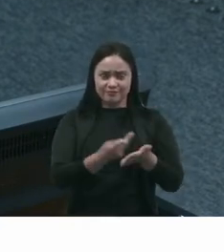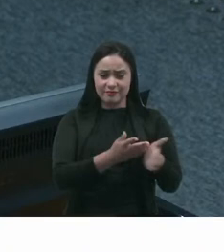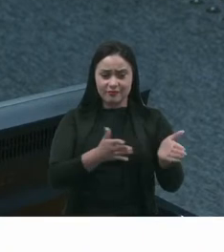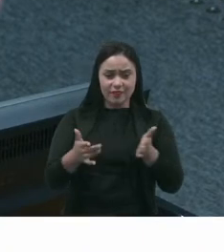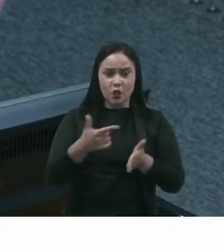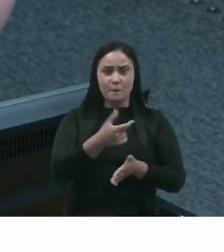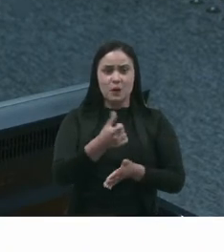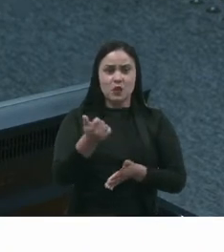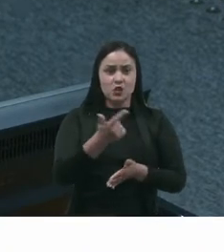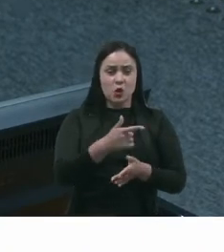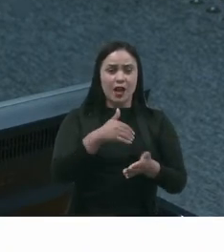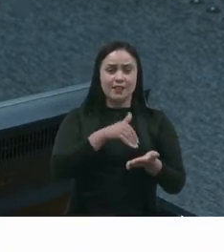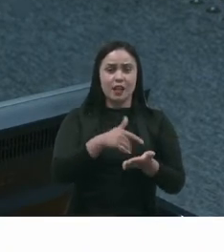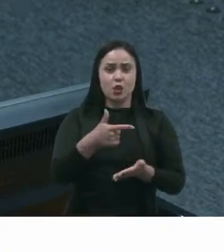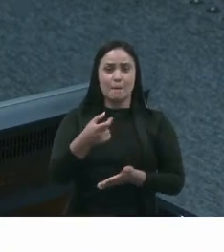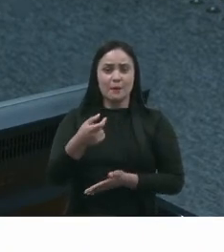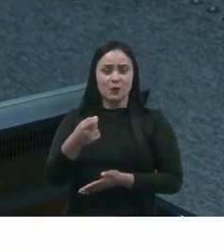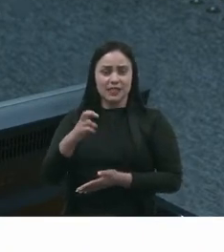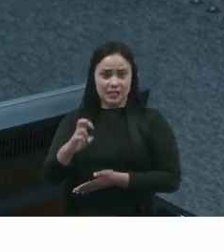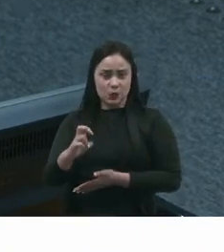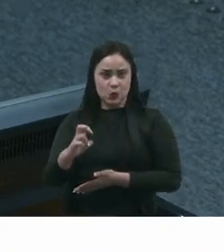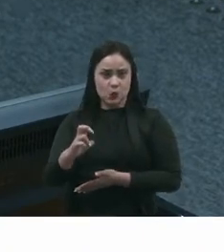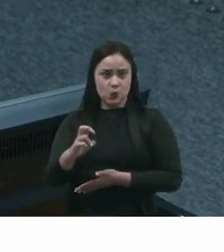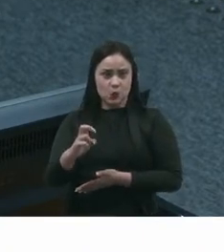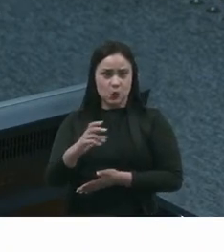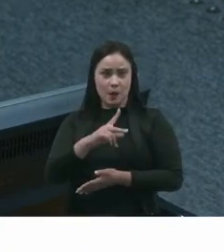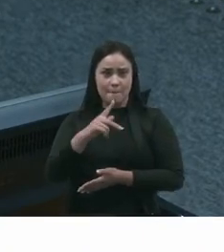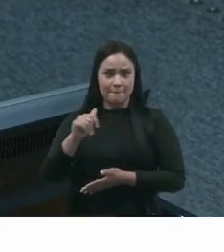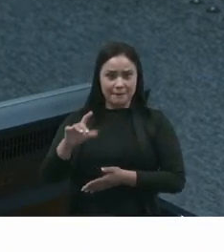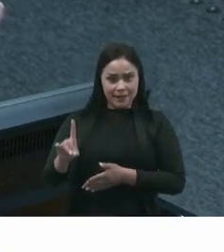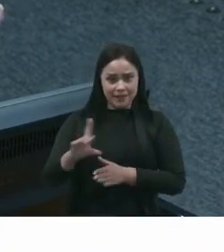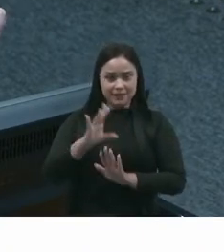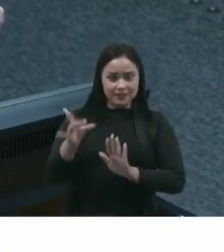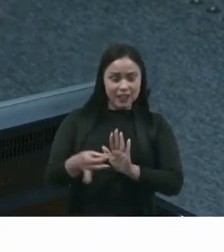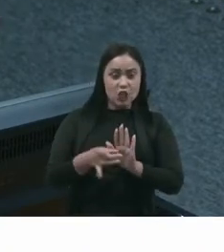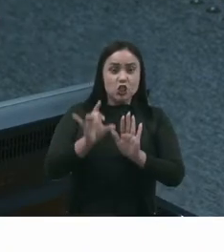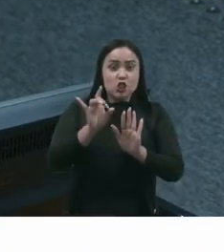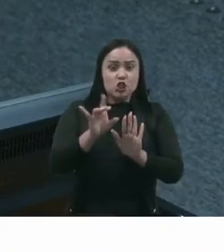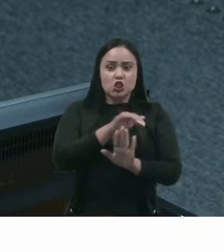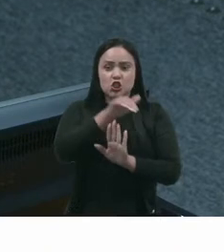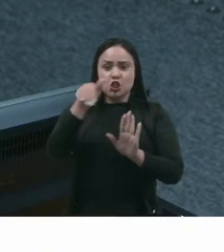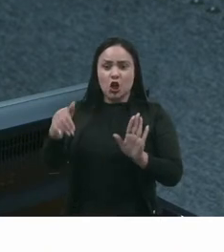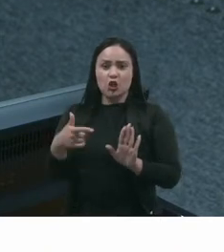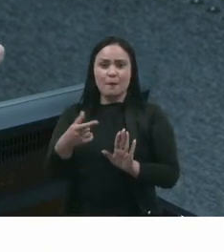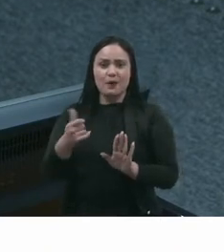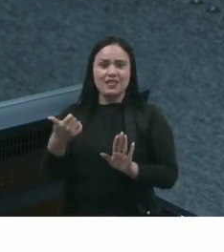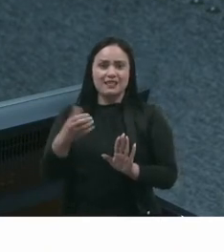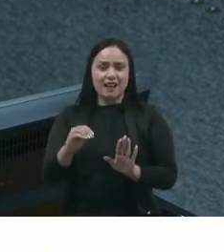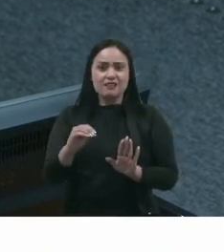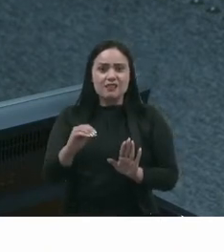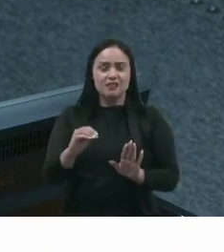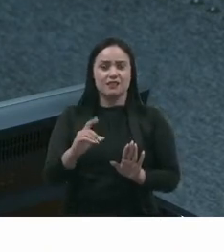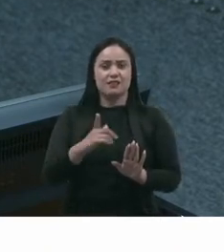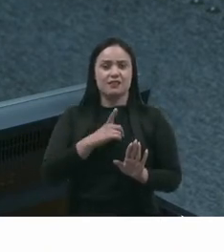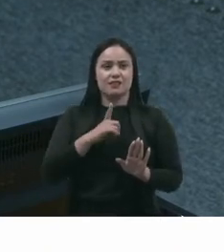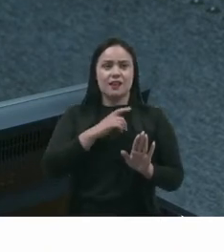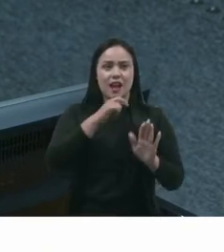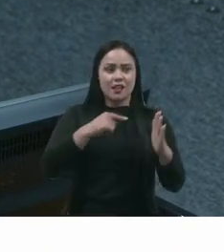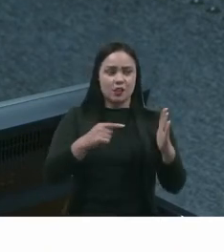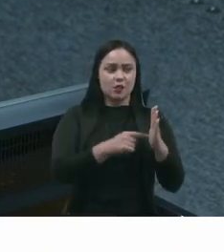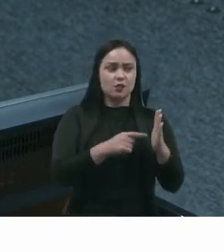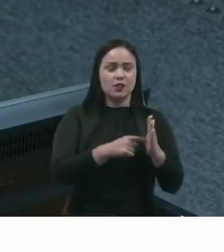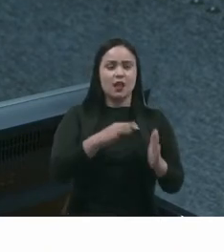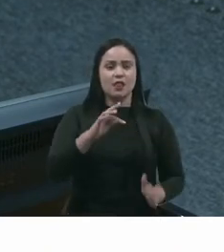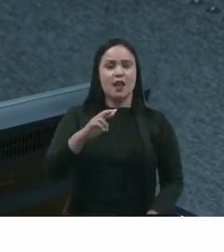entre 2002 e 2005. O PAD foi instaurado tão somente em 2010, com base na denúncia apresentada pelo MPF ao